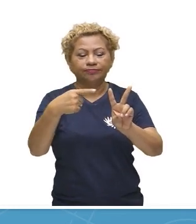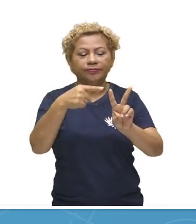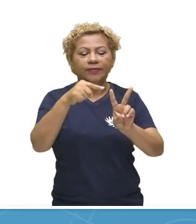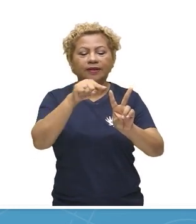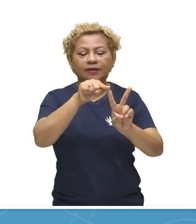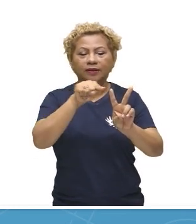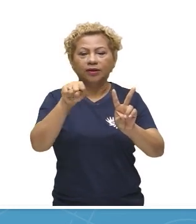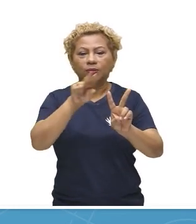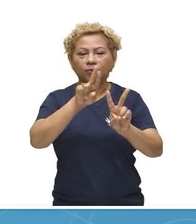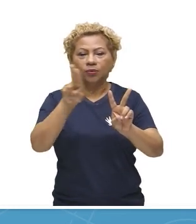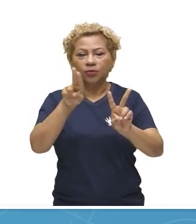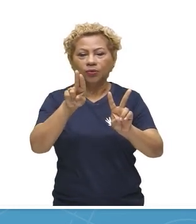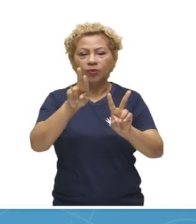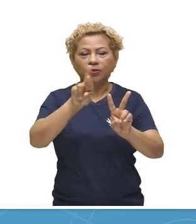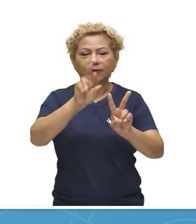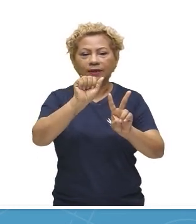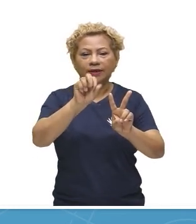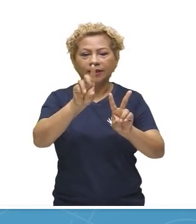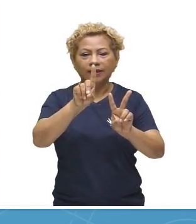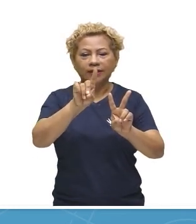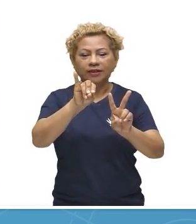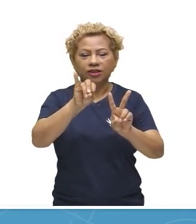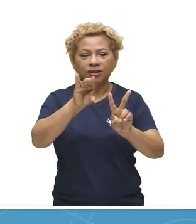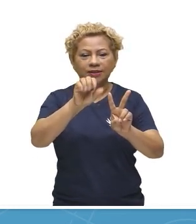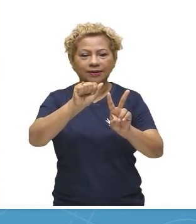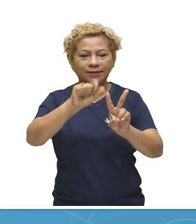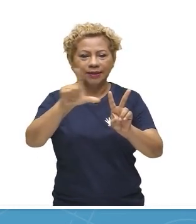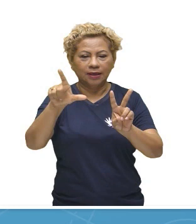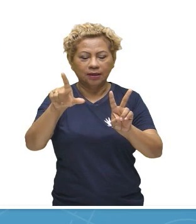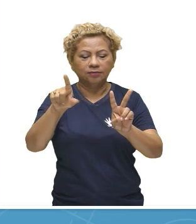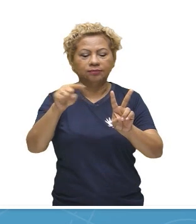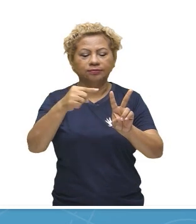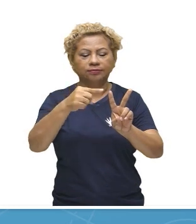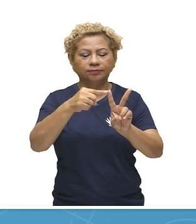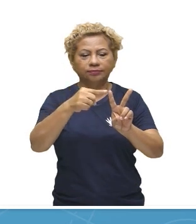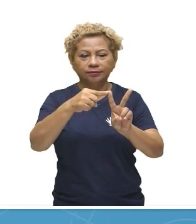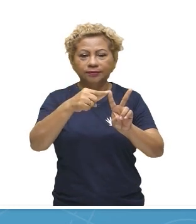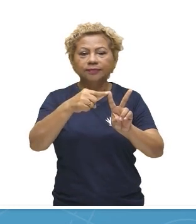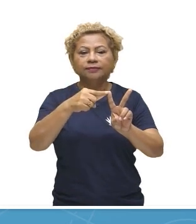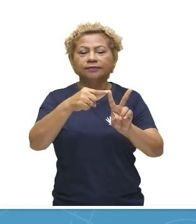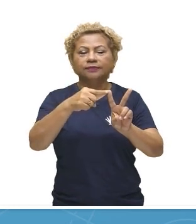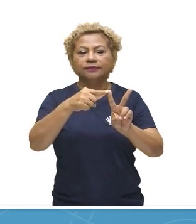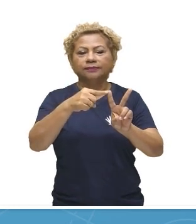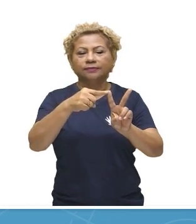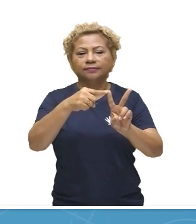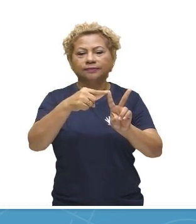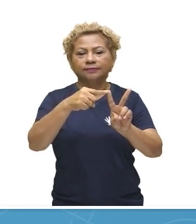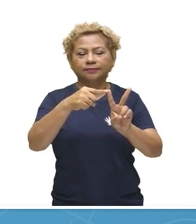né, vocês estão vendo aí o símbolo da radiciação, que é o radical.